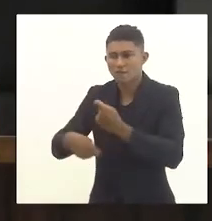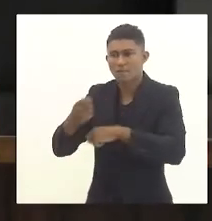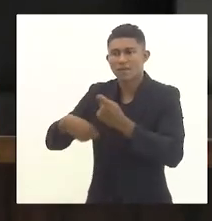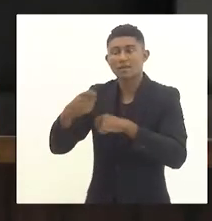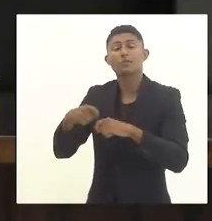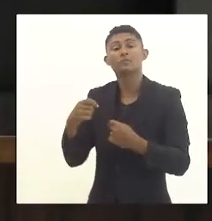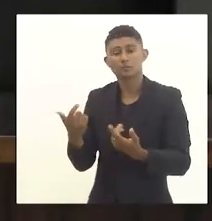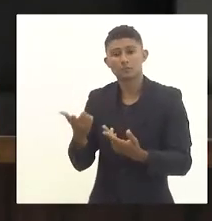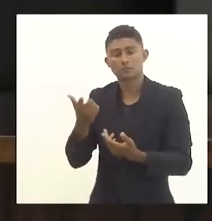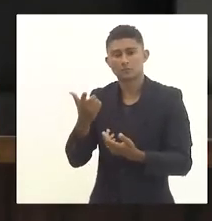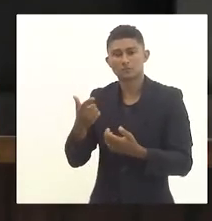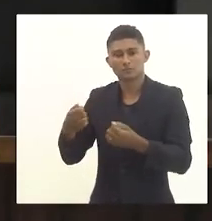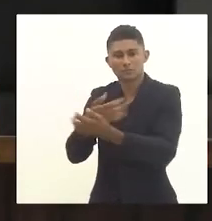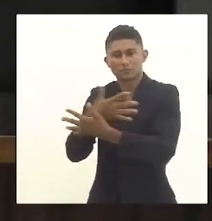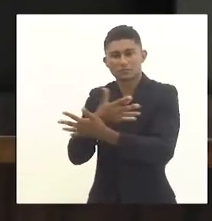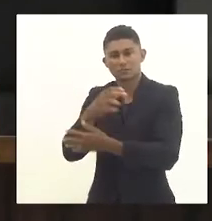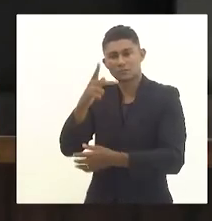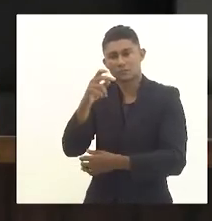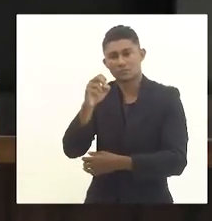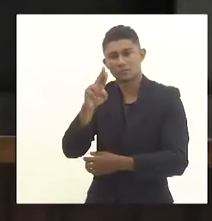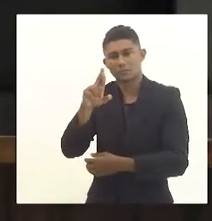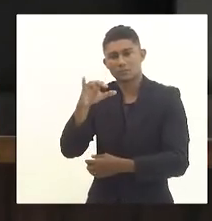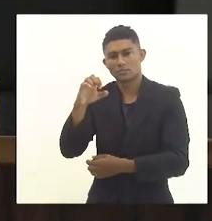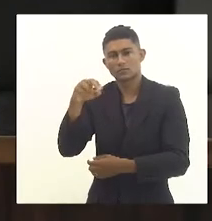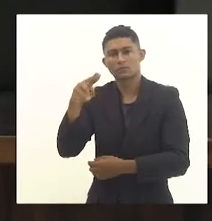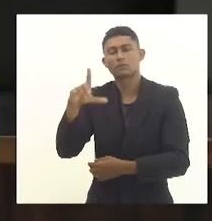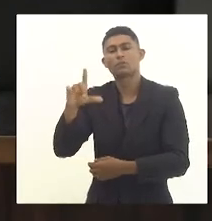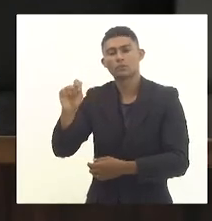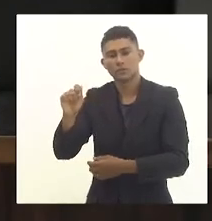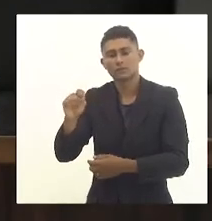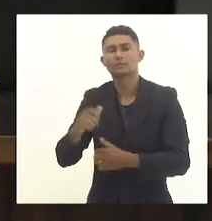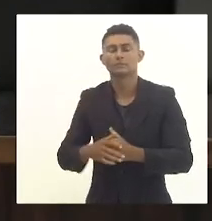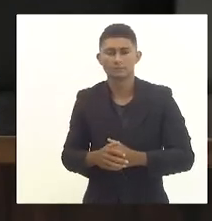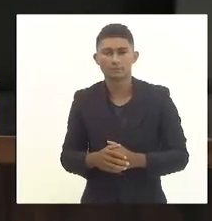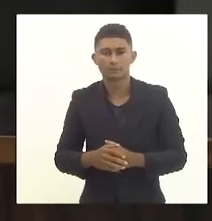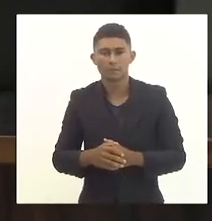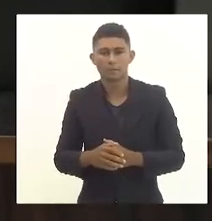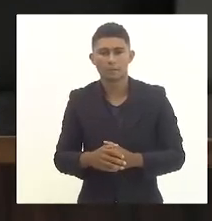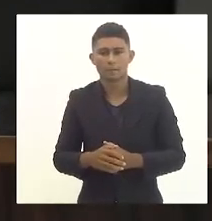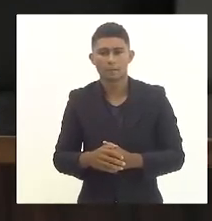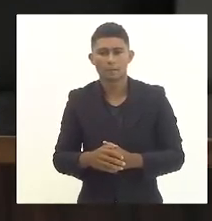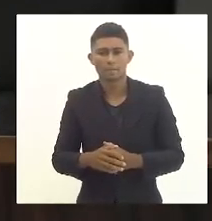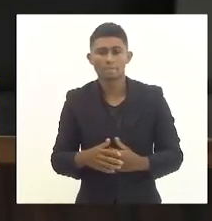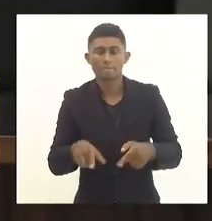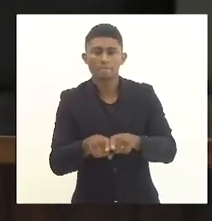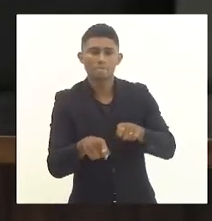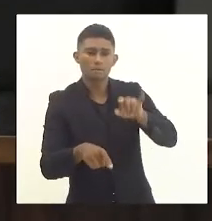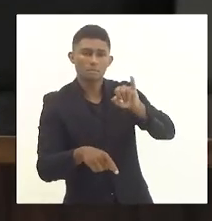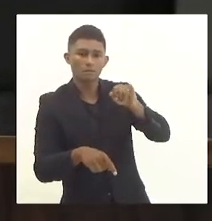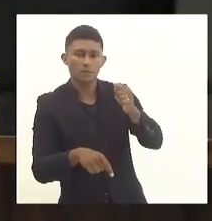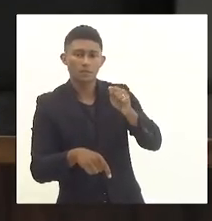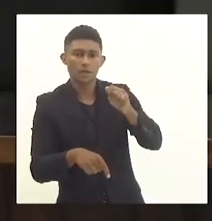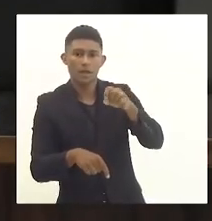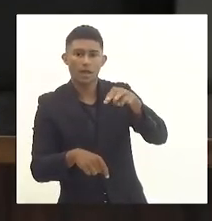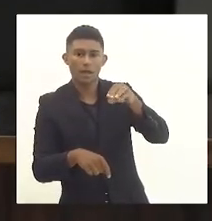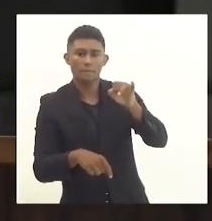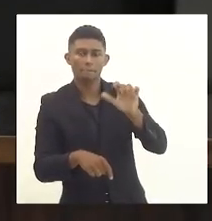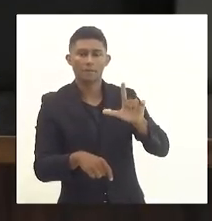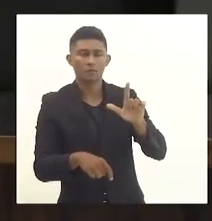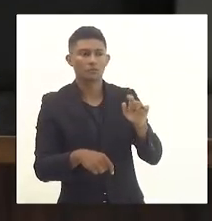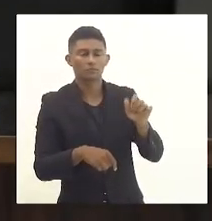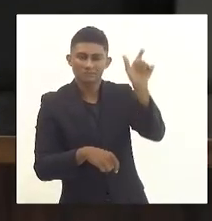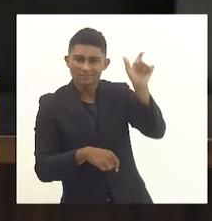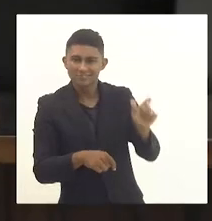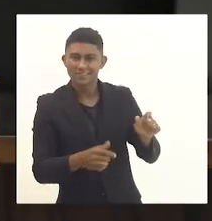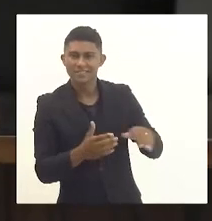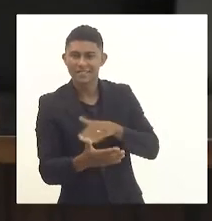Porciúnculo. Luiz Paulo Ferreira, secretário de Desenvolvimento de São João da Barra. Jamil Freitas, secretário de Ciência e Tecnologia